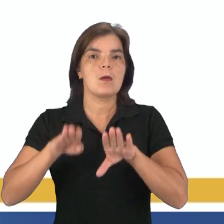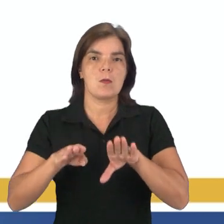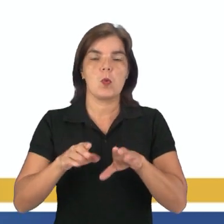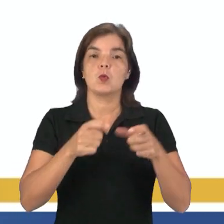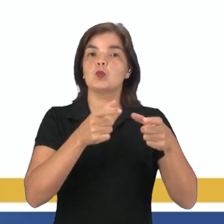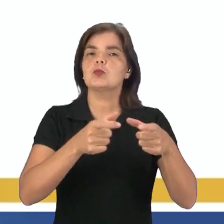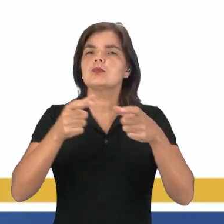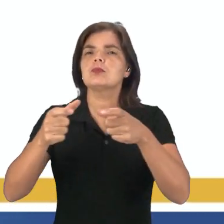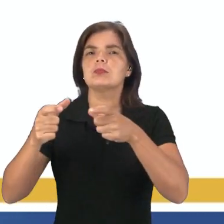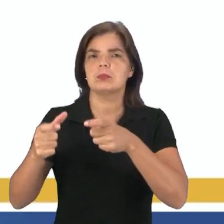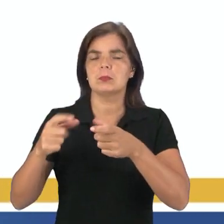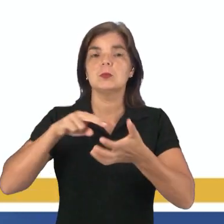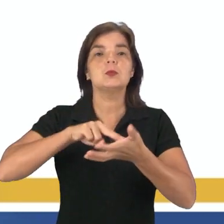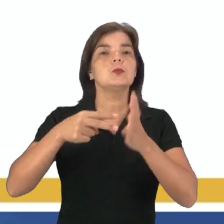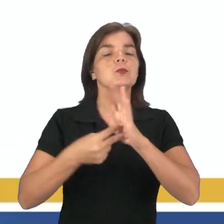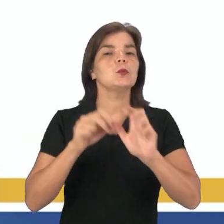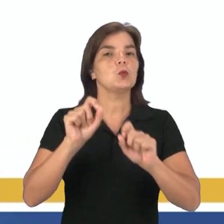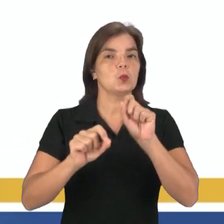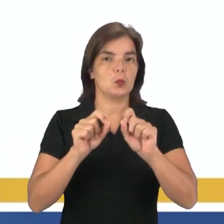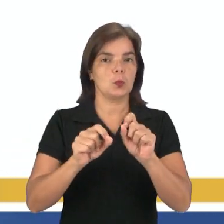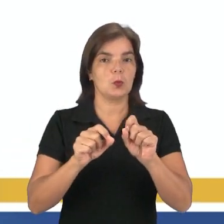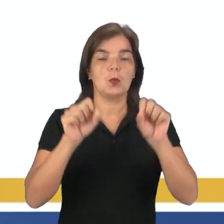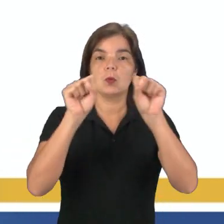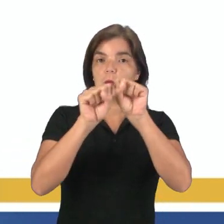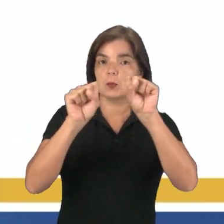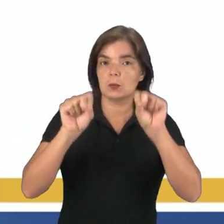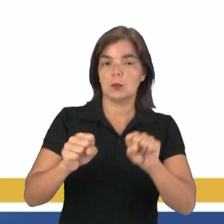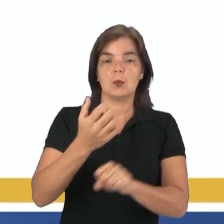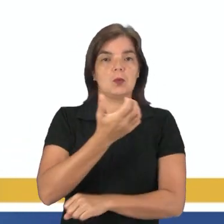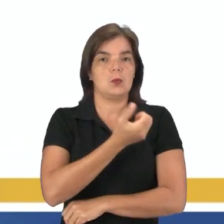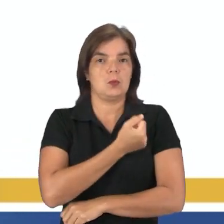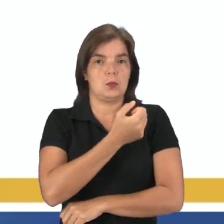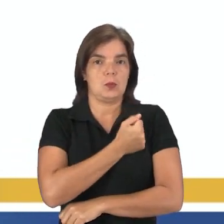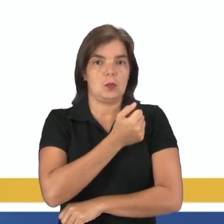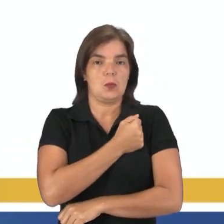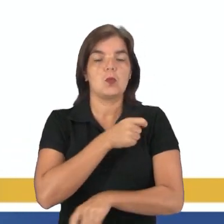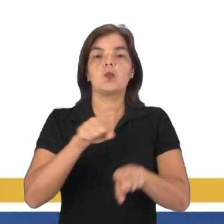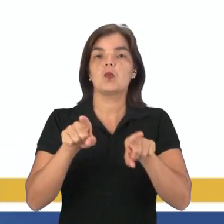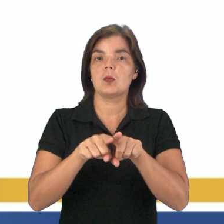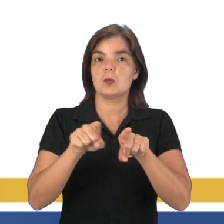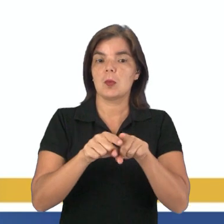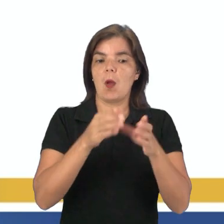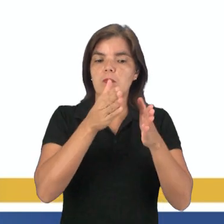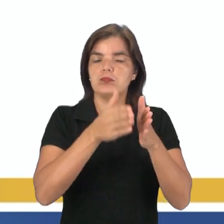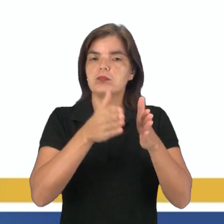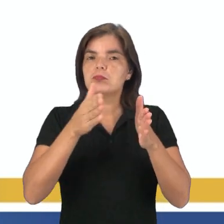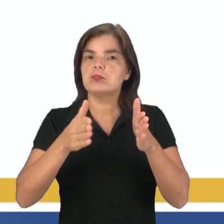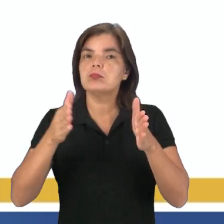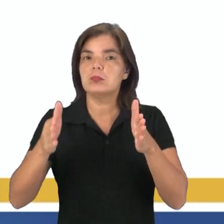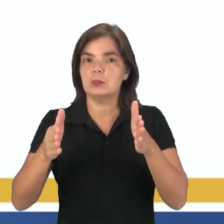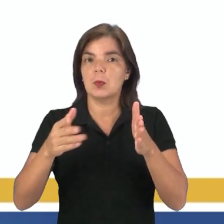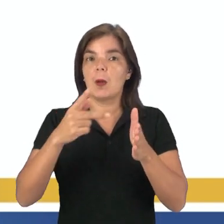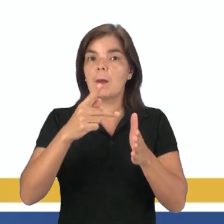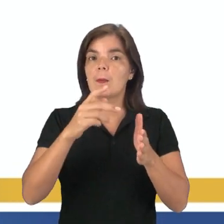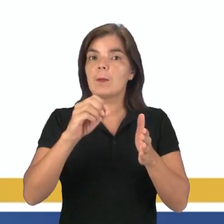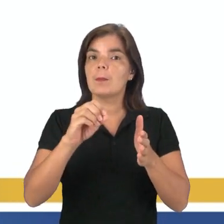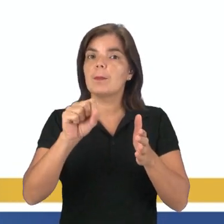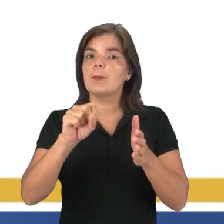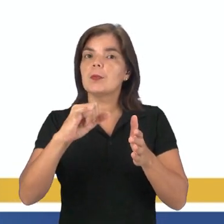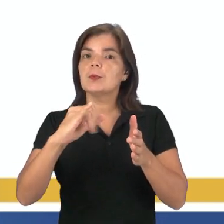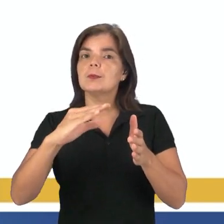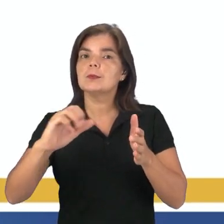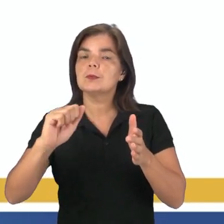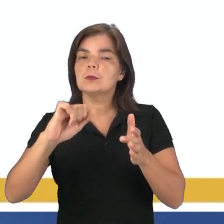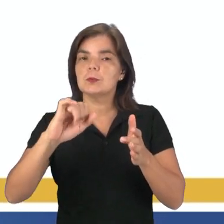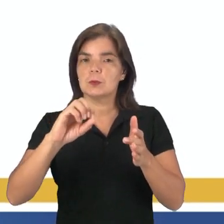sua posição. Ou seja, o sistema de numeração decimal, ele é posicional. A ordem do